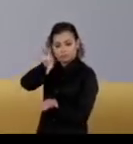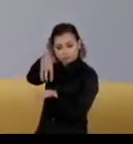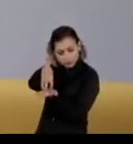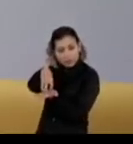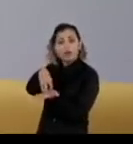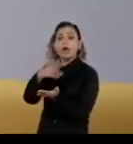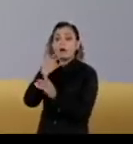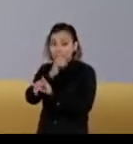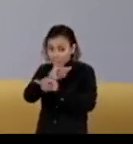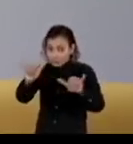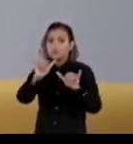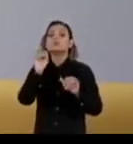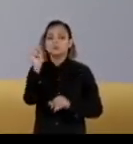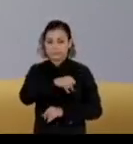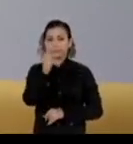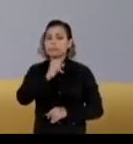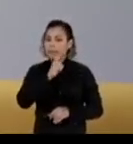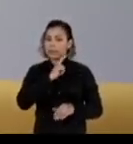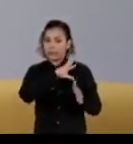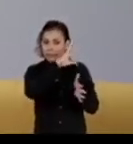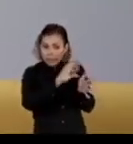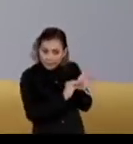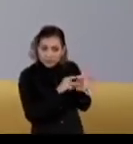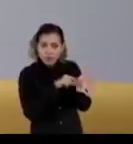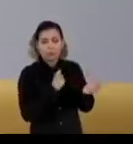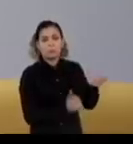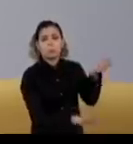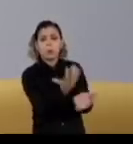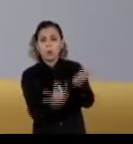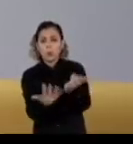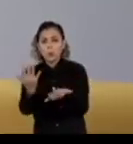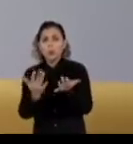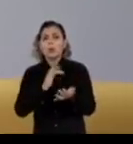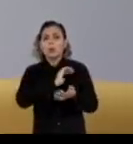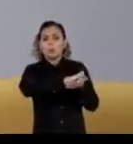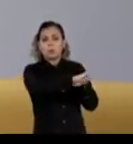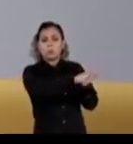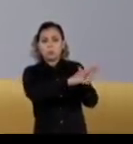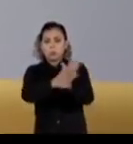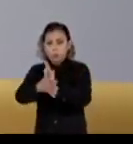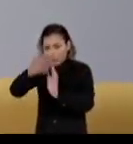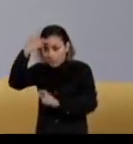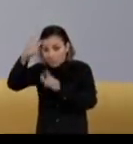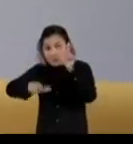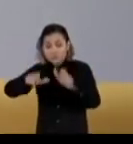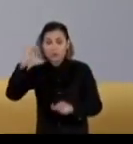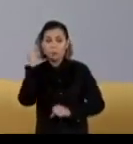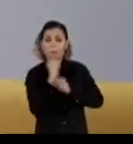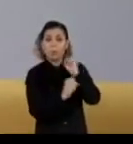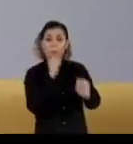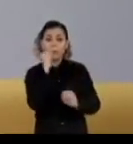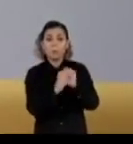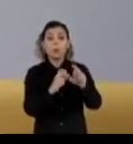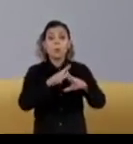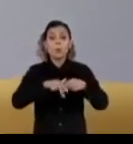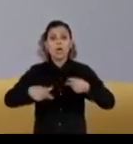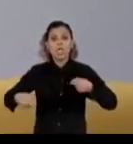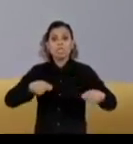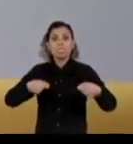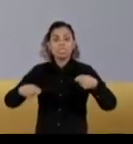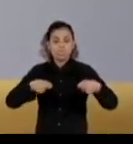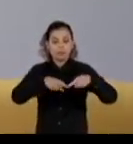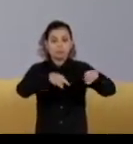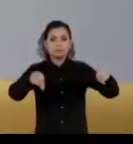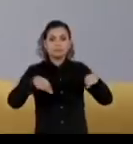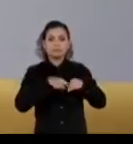ao desmatamento ilegal. O documento mostra que mais de 300 pessoas foram assassinadas na última década em conflitos pela